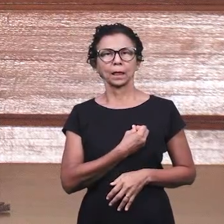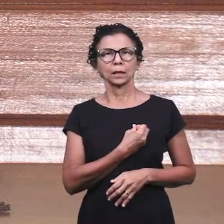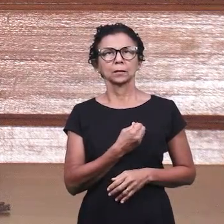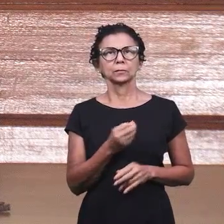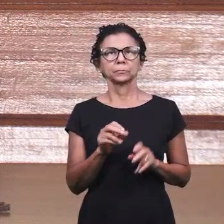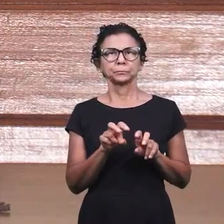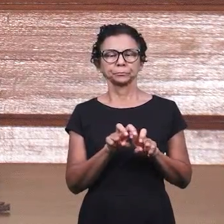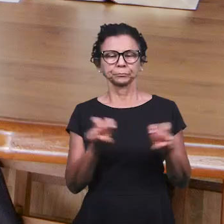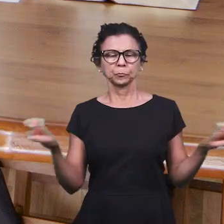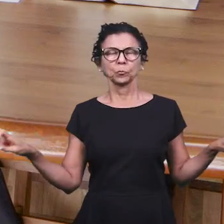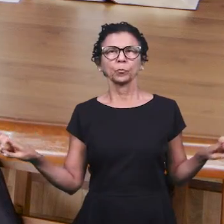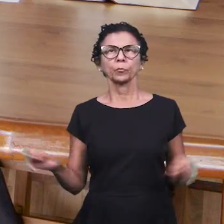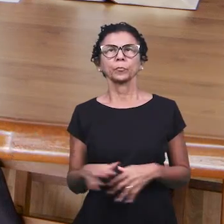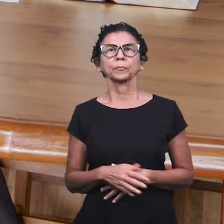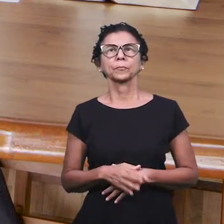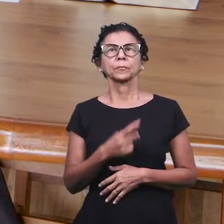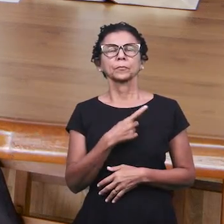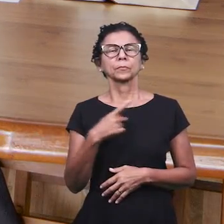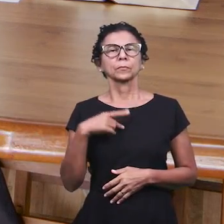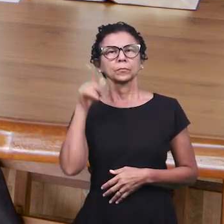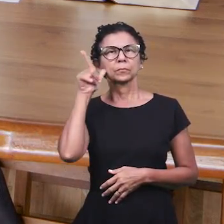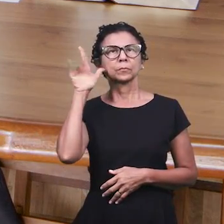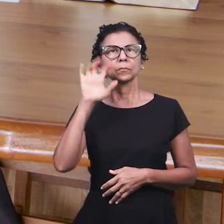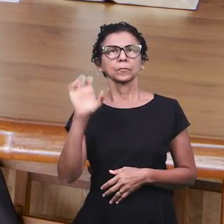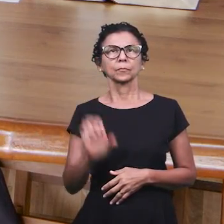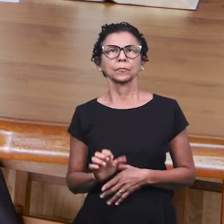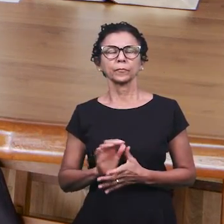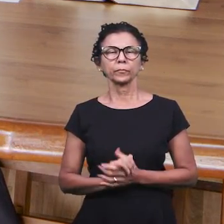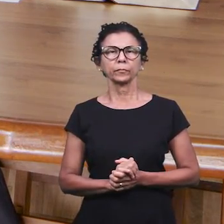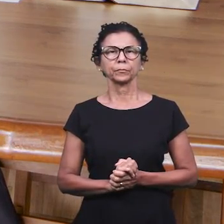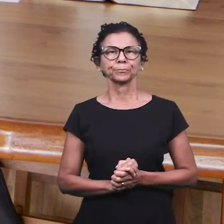Igreja Cristã Maranata. Amém. Paz do Senhor a todos.